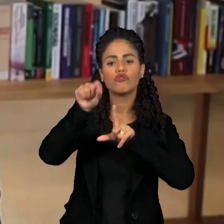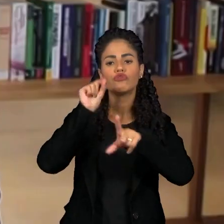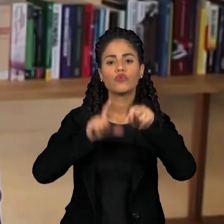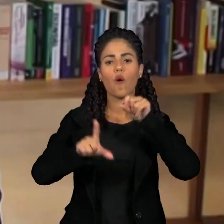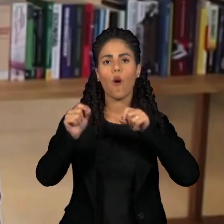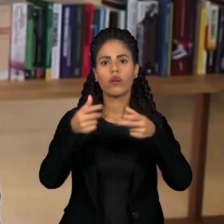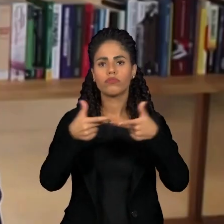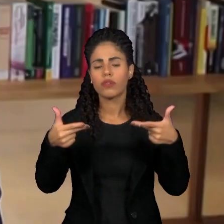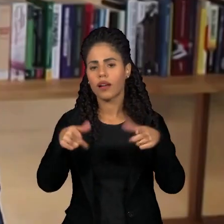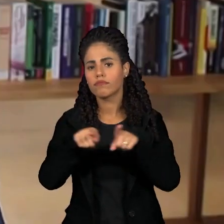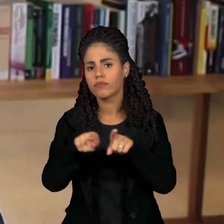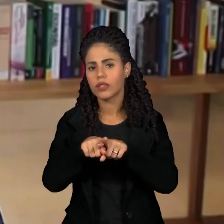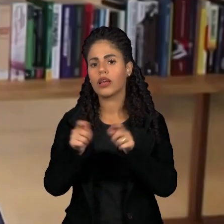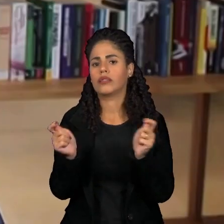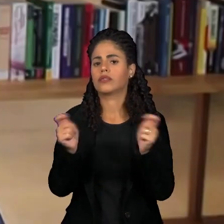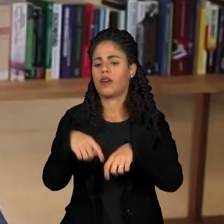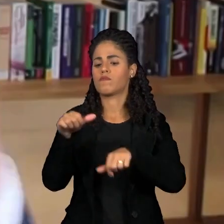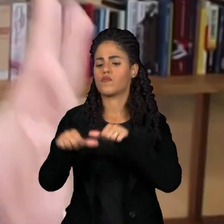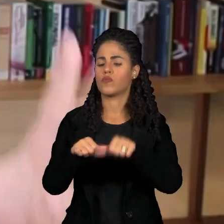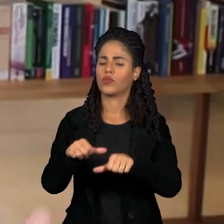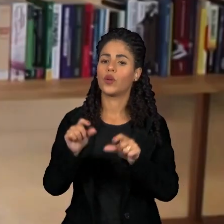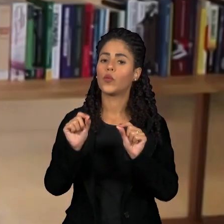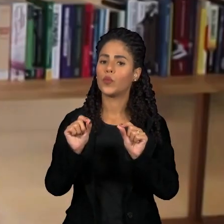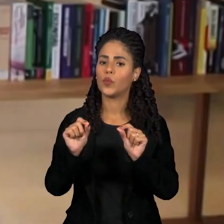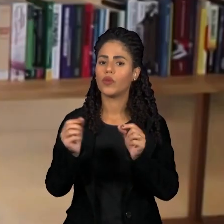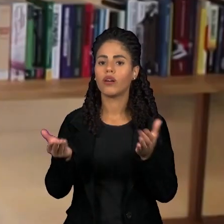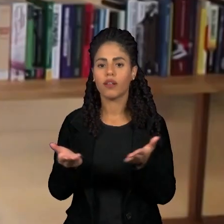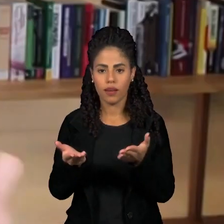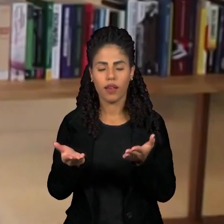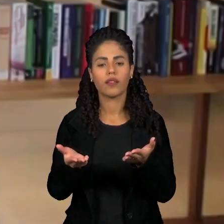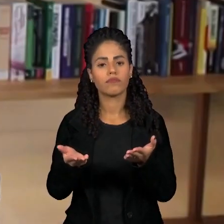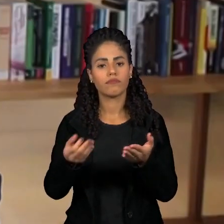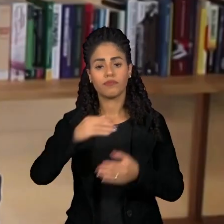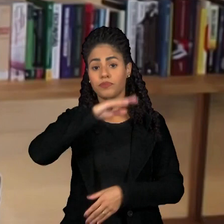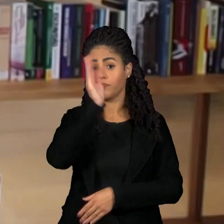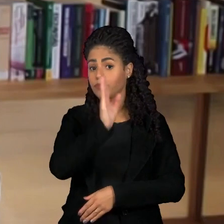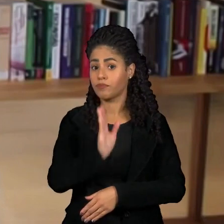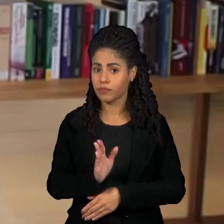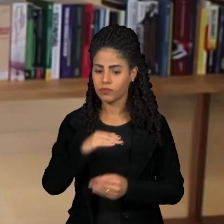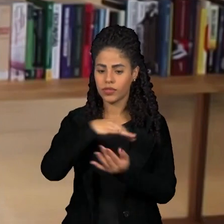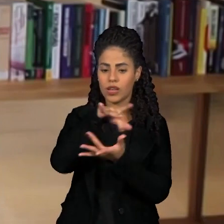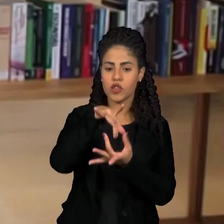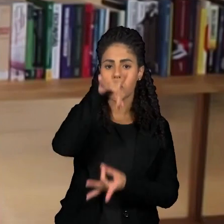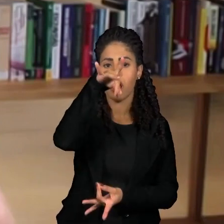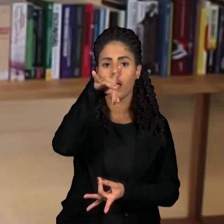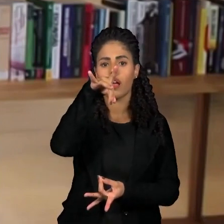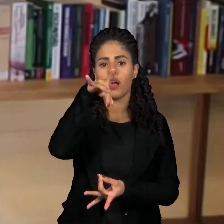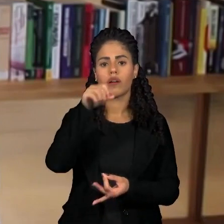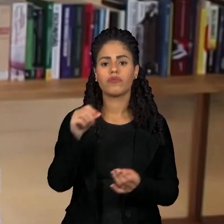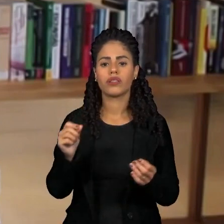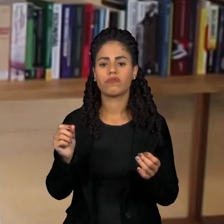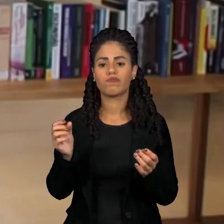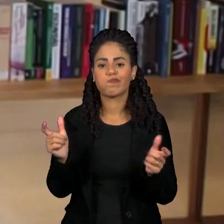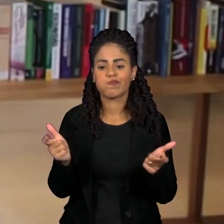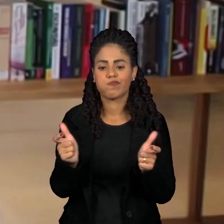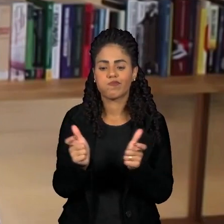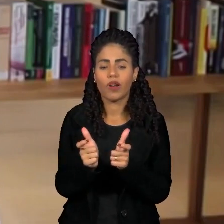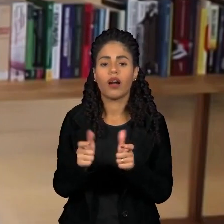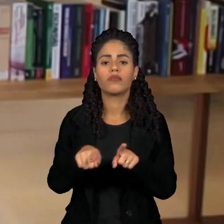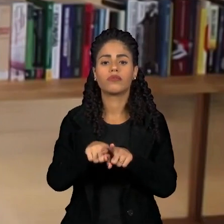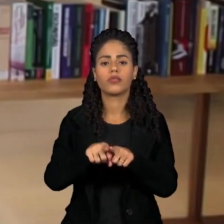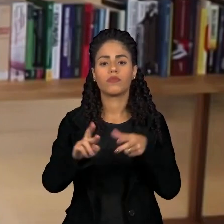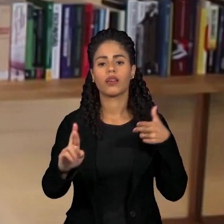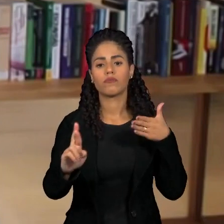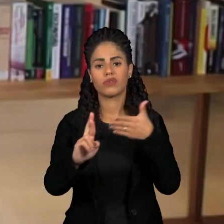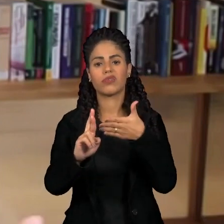agenda, isso pode tornar a institucionalidade brasileira menos democrática, pode tornar menos representativa,